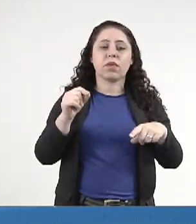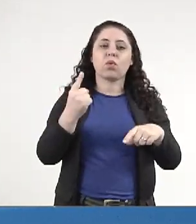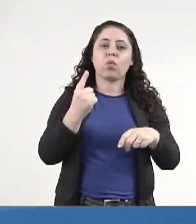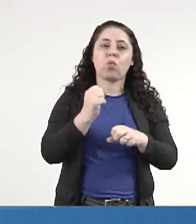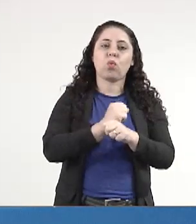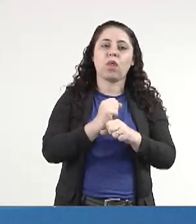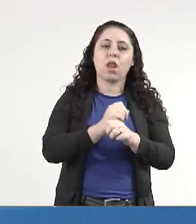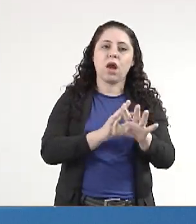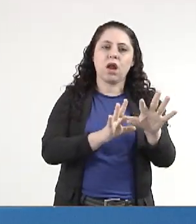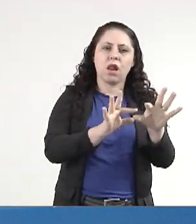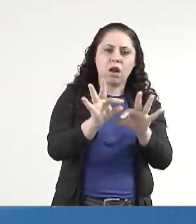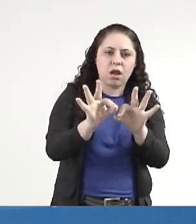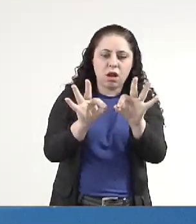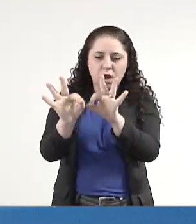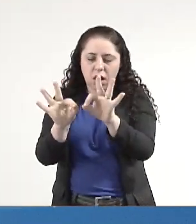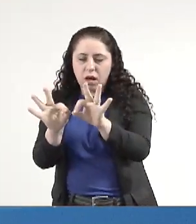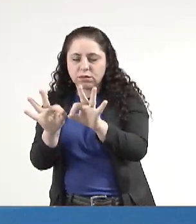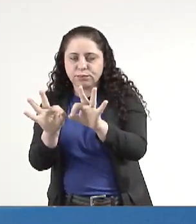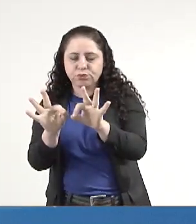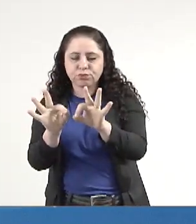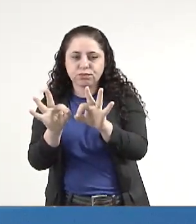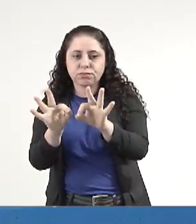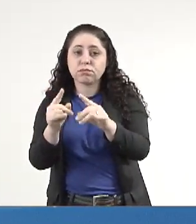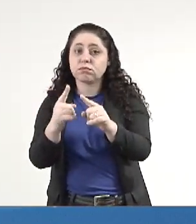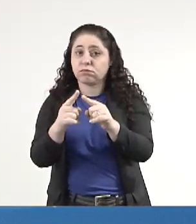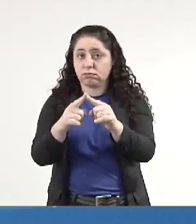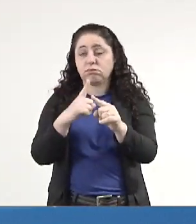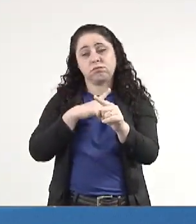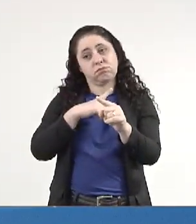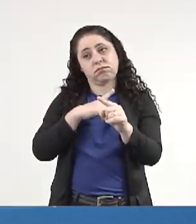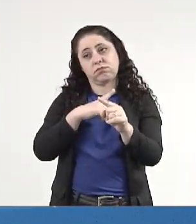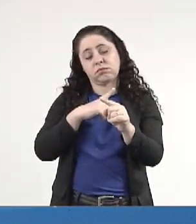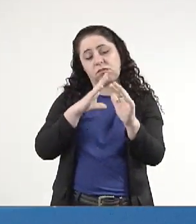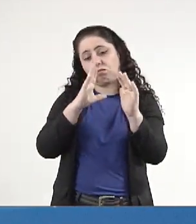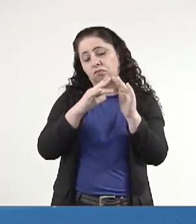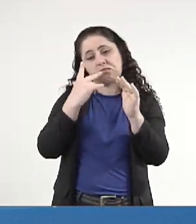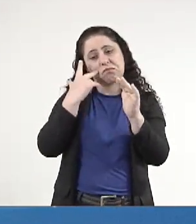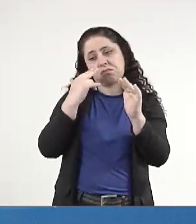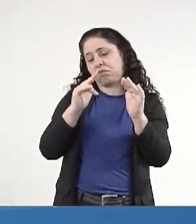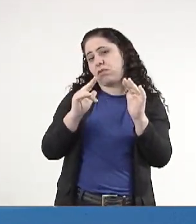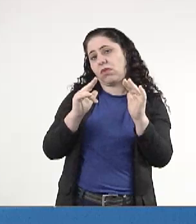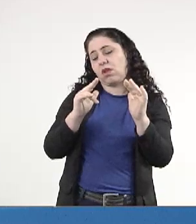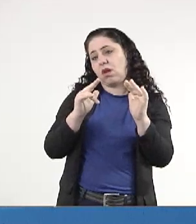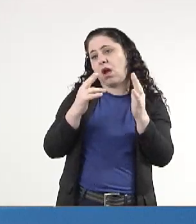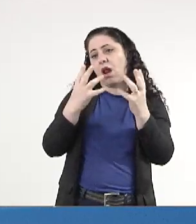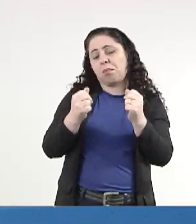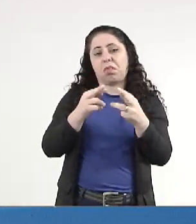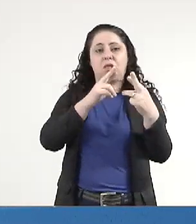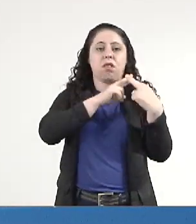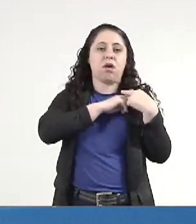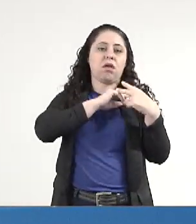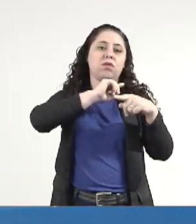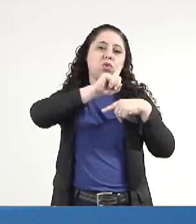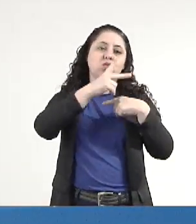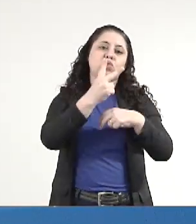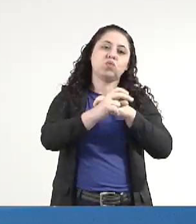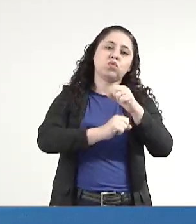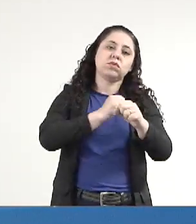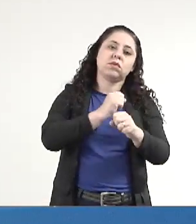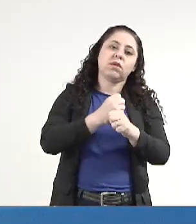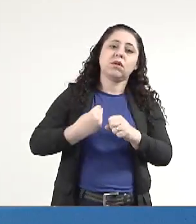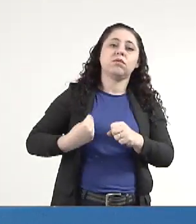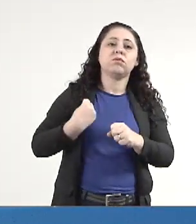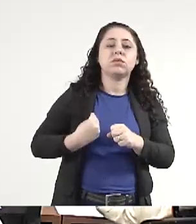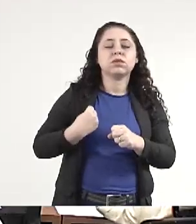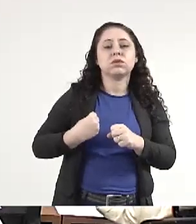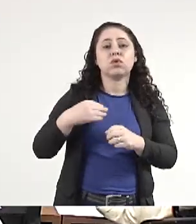ano ele tem que arrumar a casa, porque ele recebe, é normal isso, e no segundo ano ele vai começar a